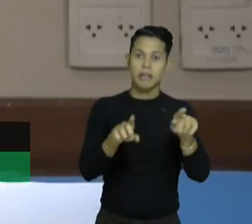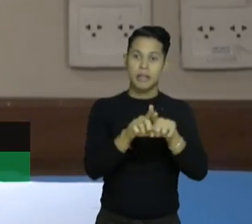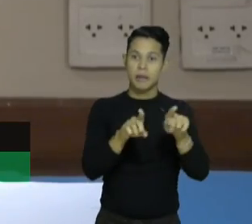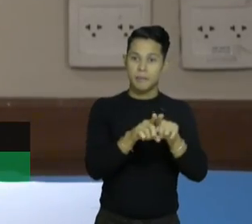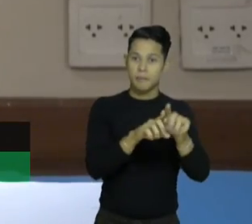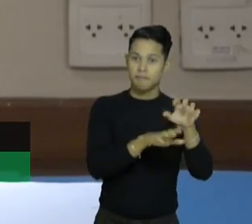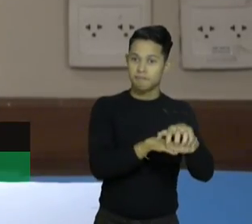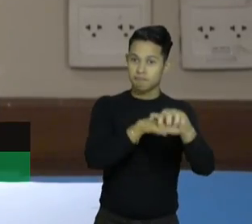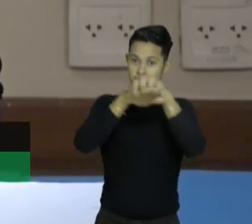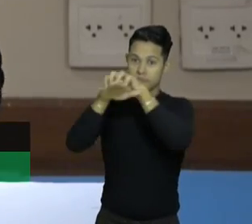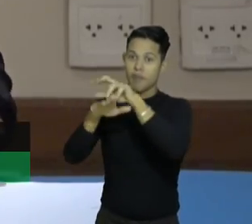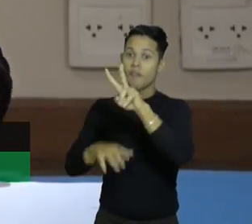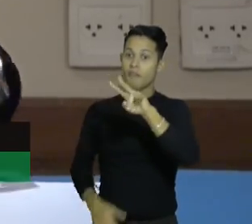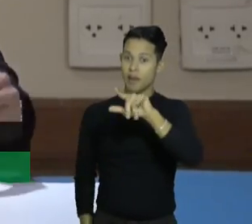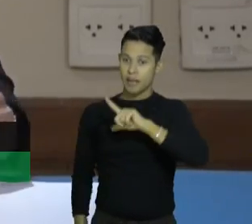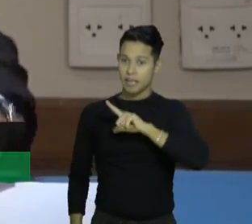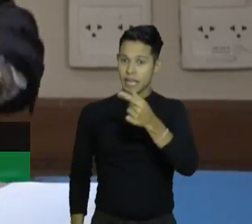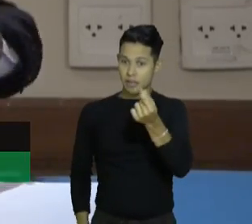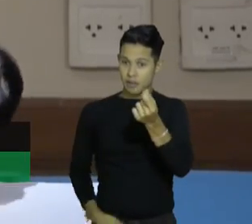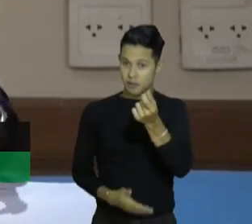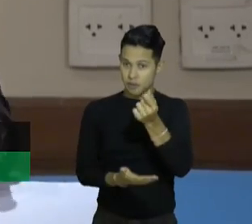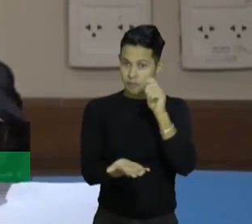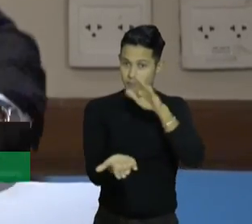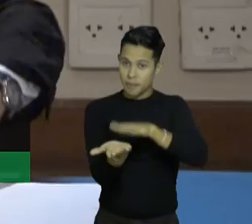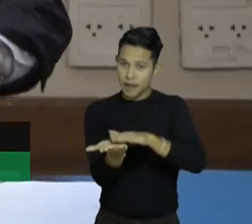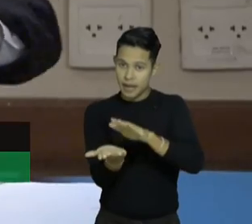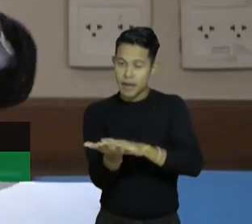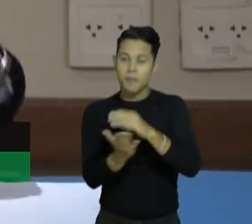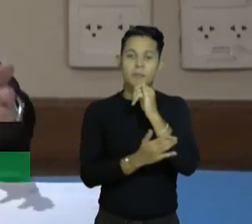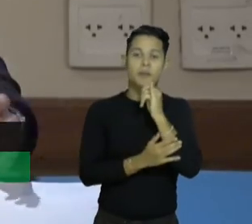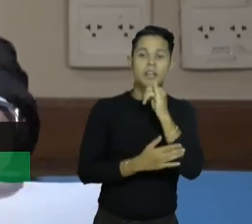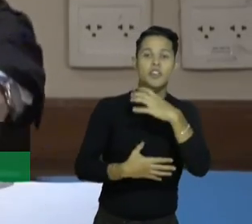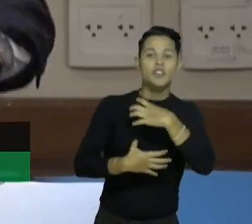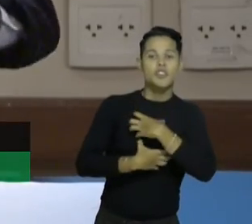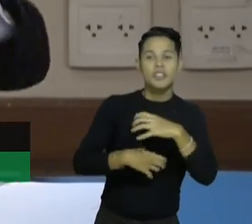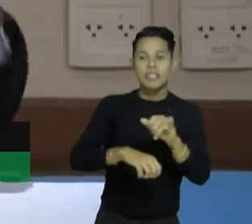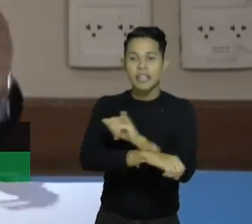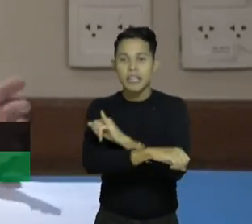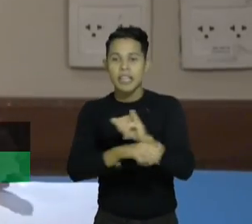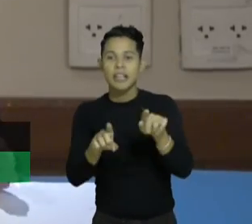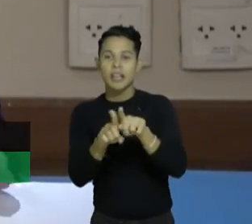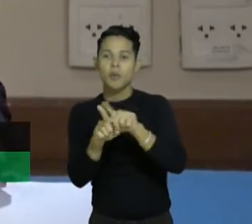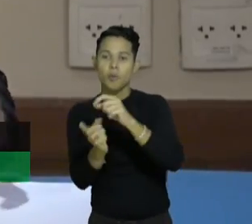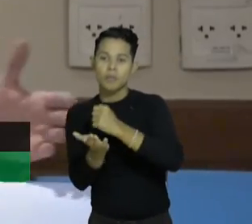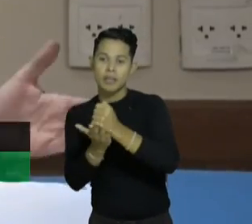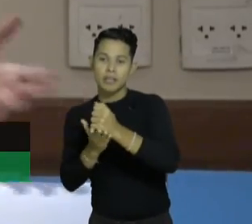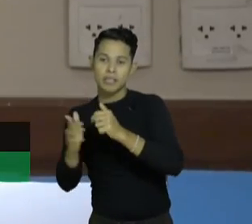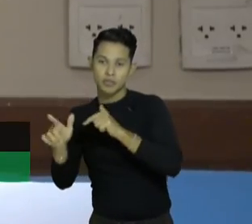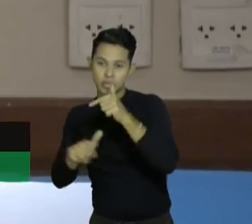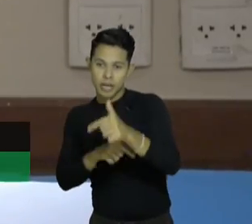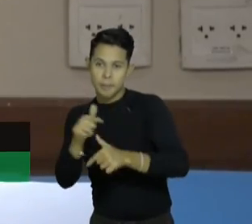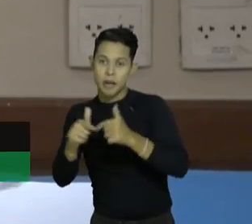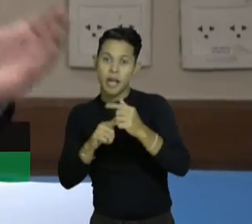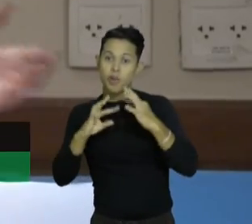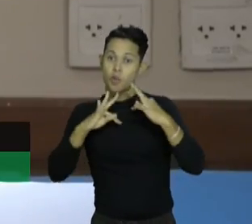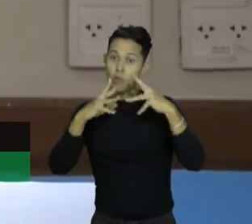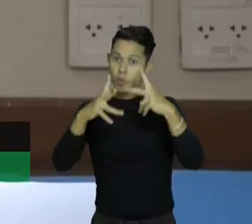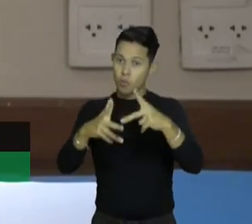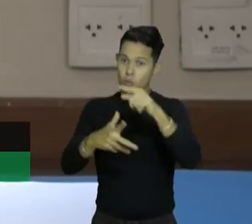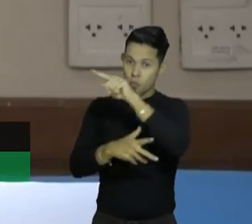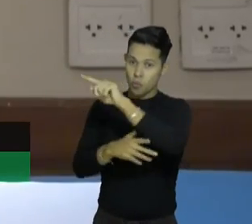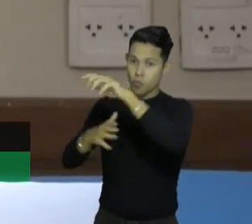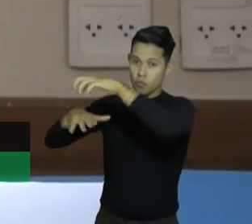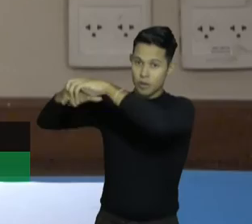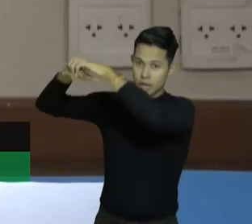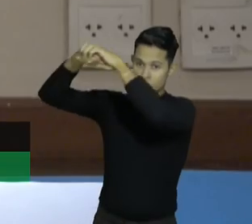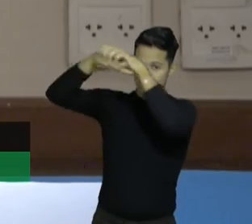a gente vai ter custos custos de adequação pagamento de Royal contratação de serviços tudo isso vindo da Europa ou seja de lá para cá